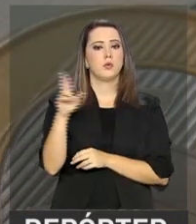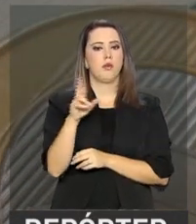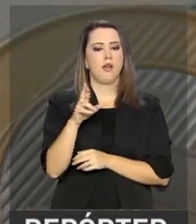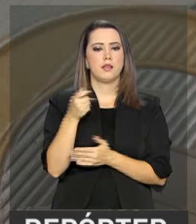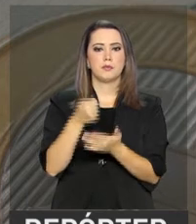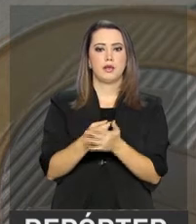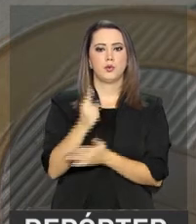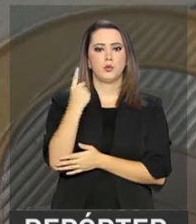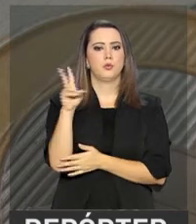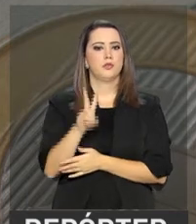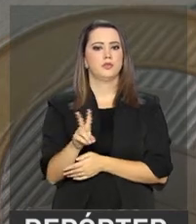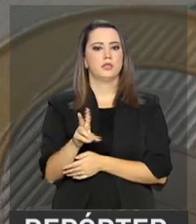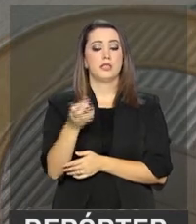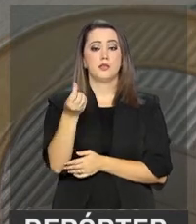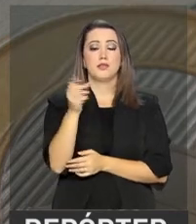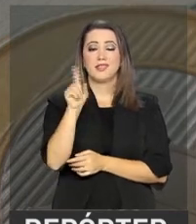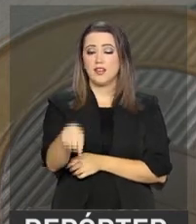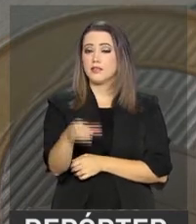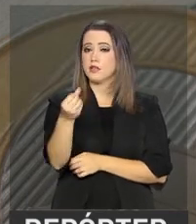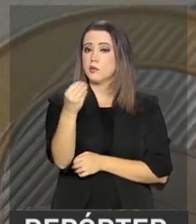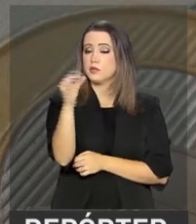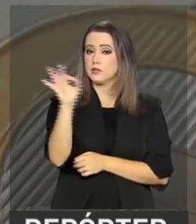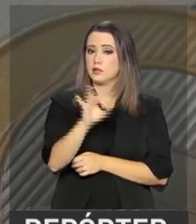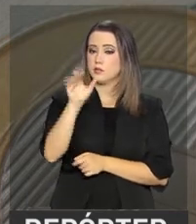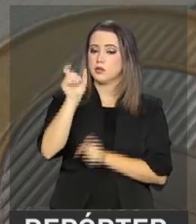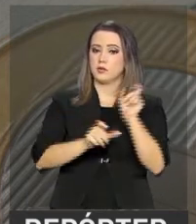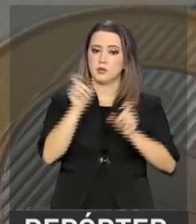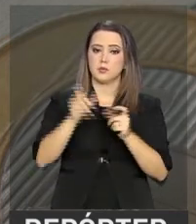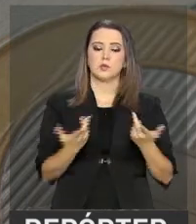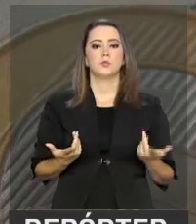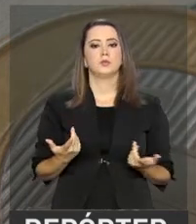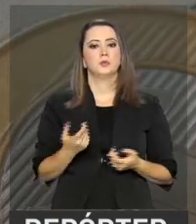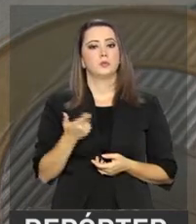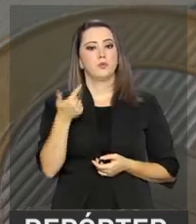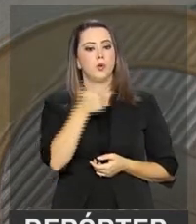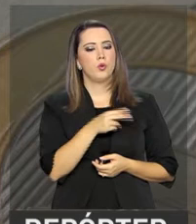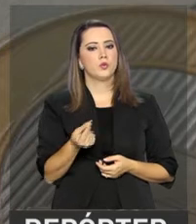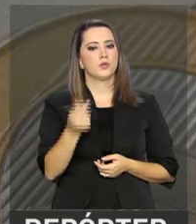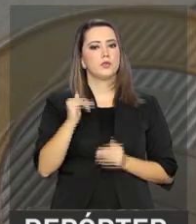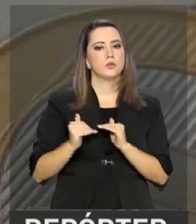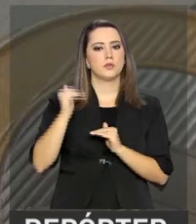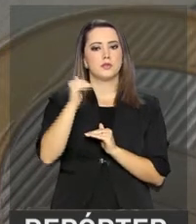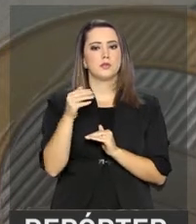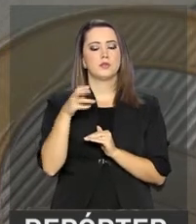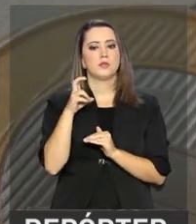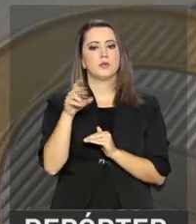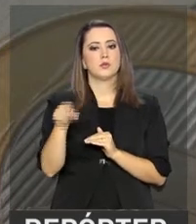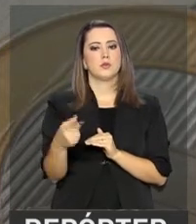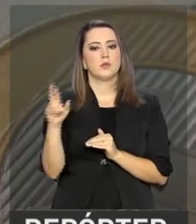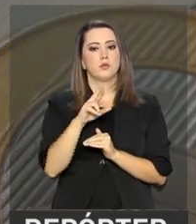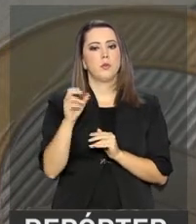cerca de 60% dos poupadores estão nesta faixa os valores superiores a cinco mil reais